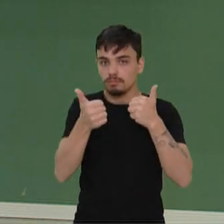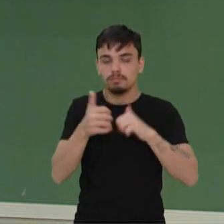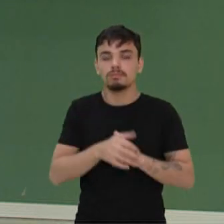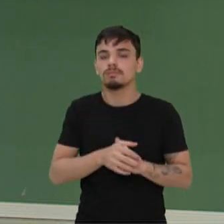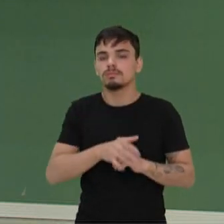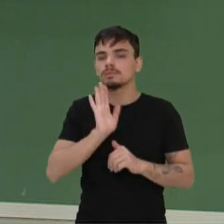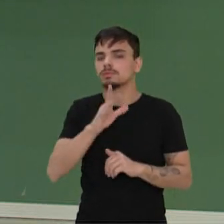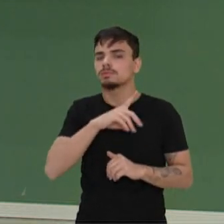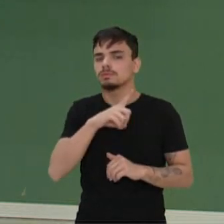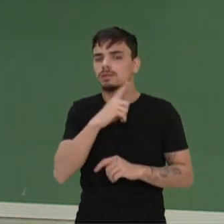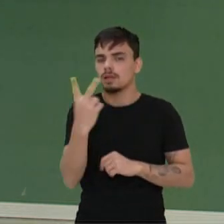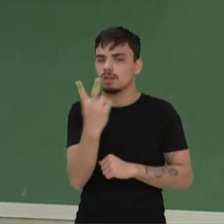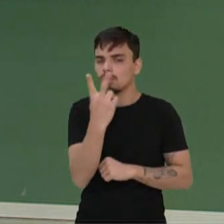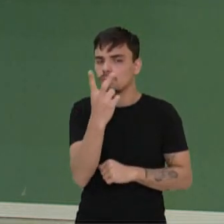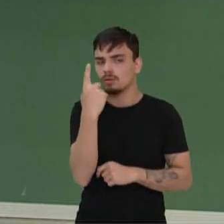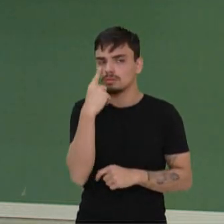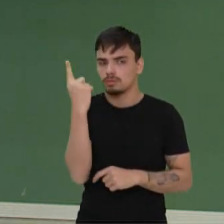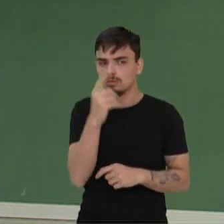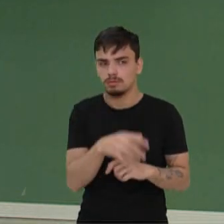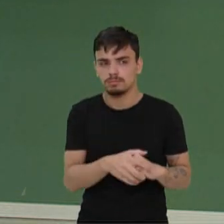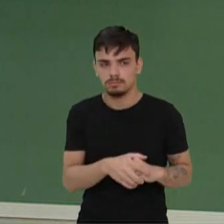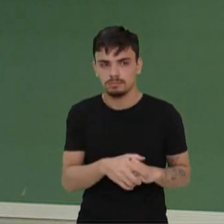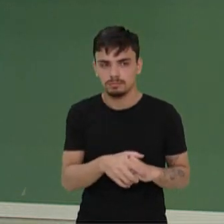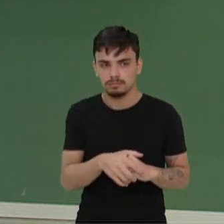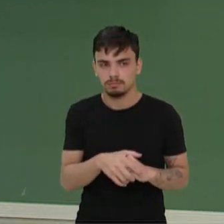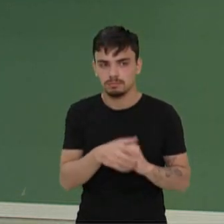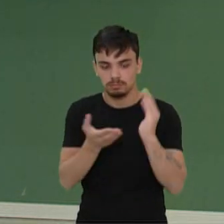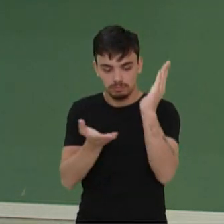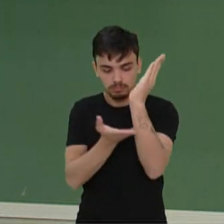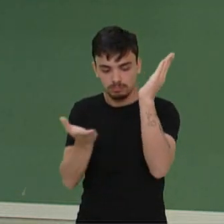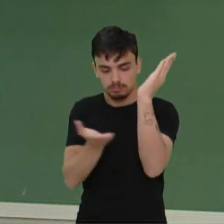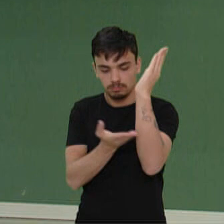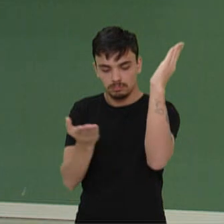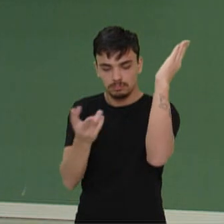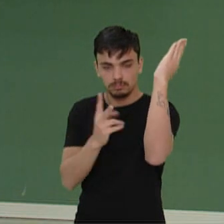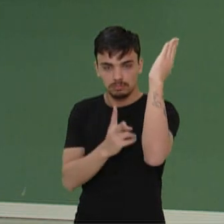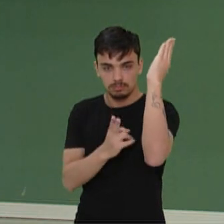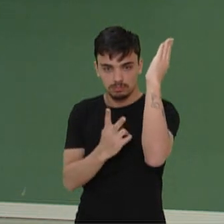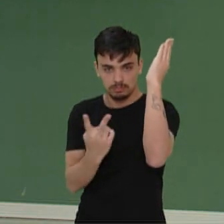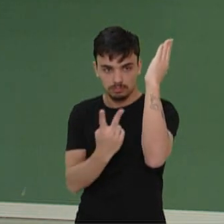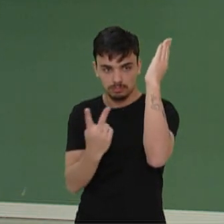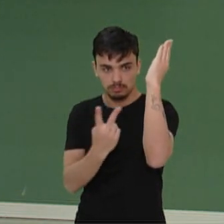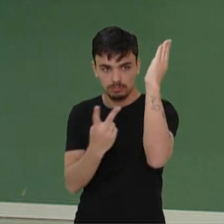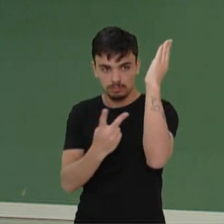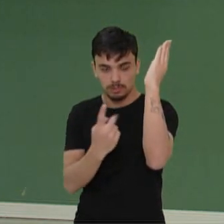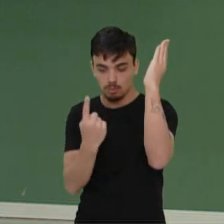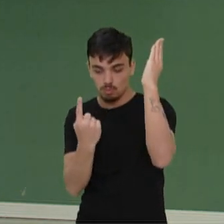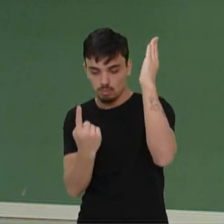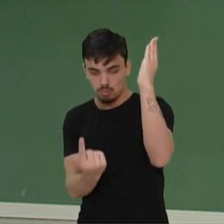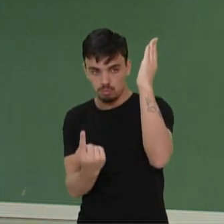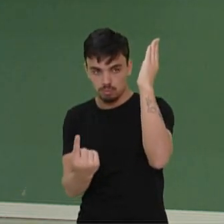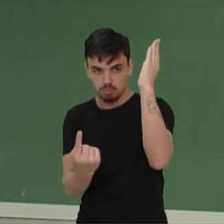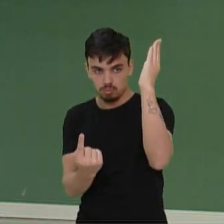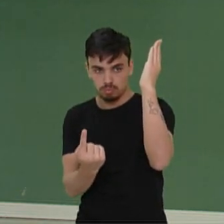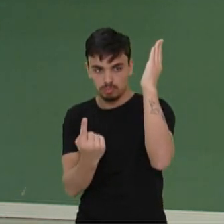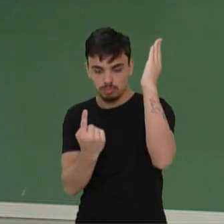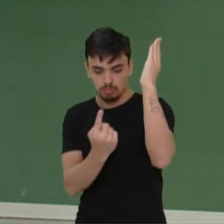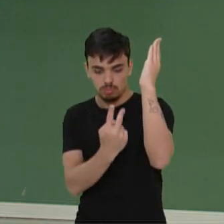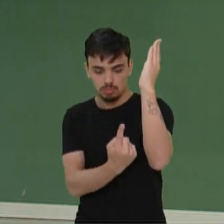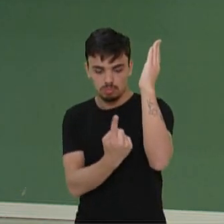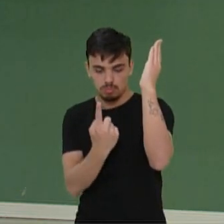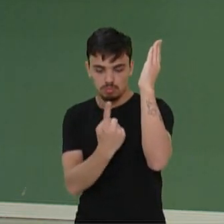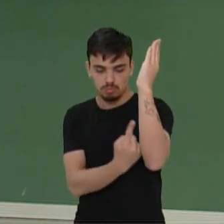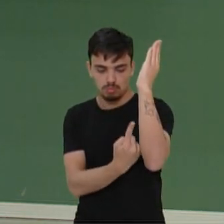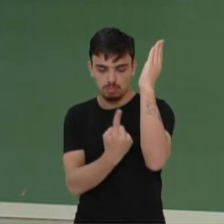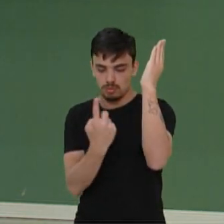como ele está no 2, eu posso dizer o seguinte, que uma unidade à esquerda do 2 e uma unidade à direita, que são 1 e 3,